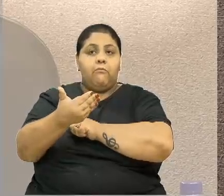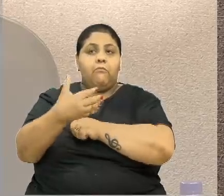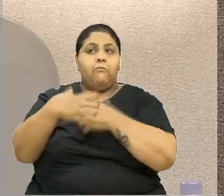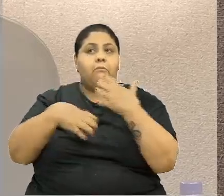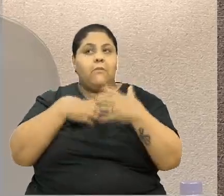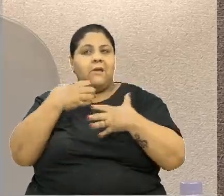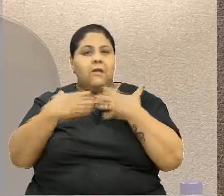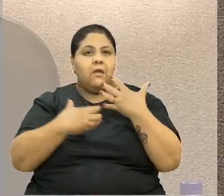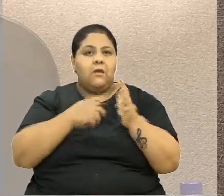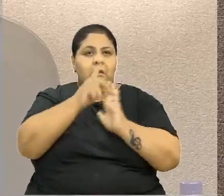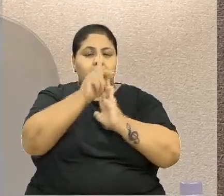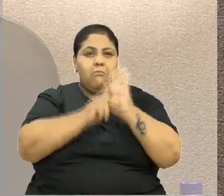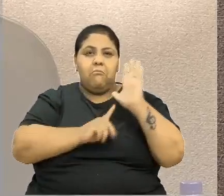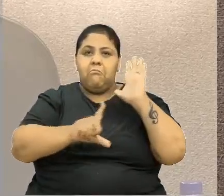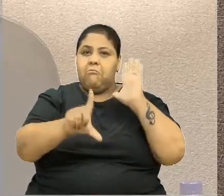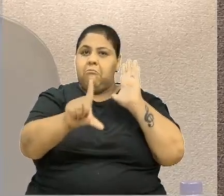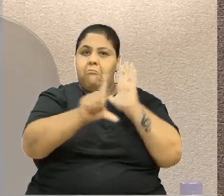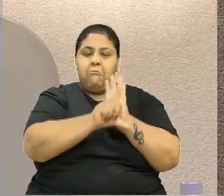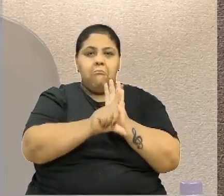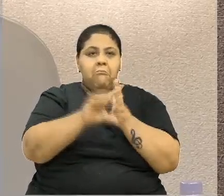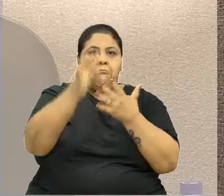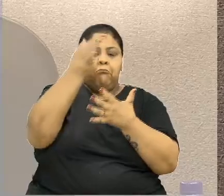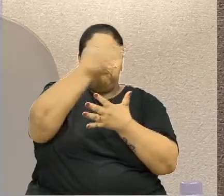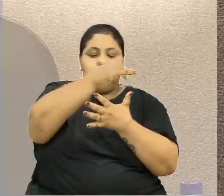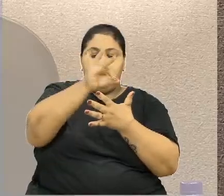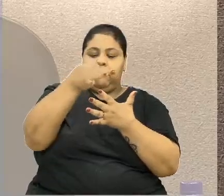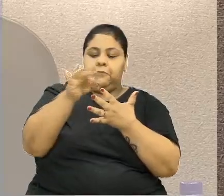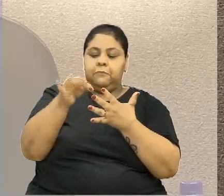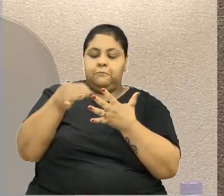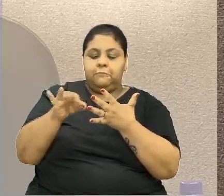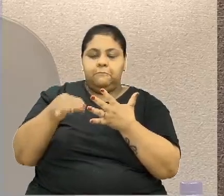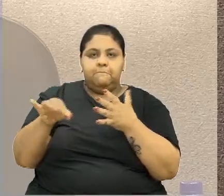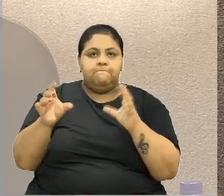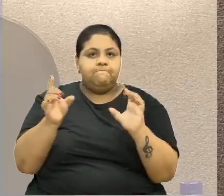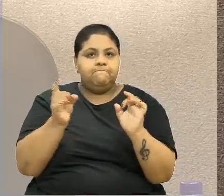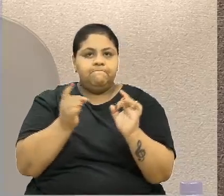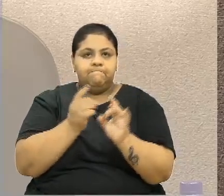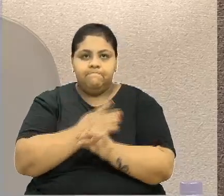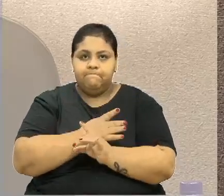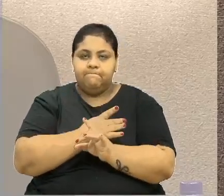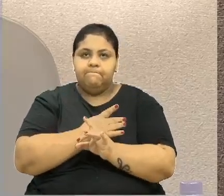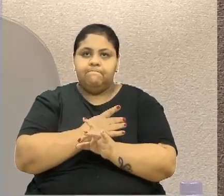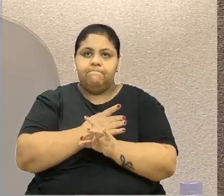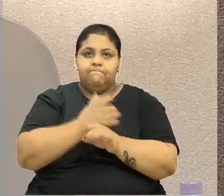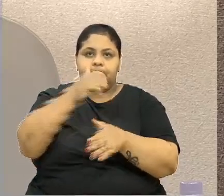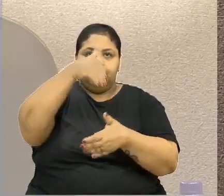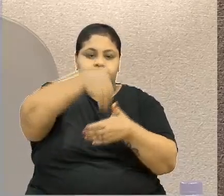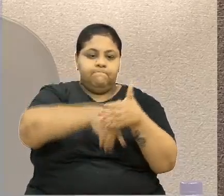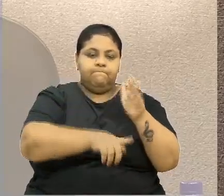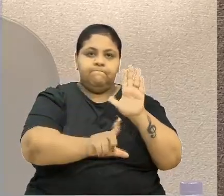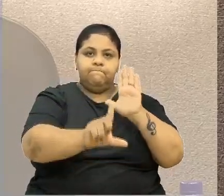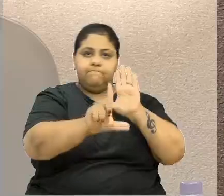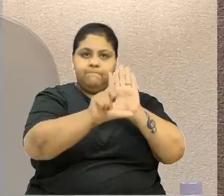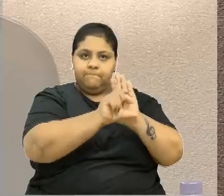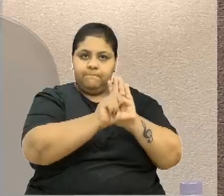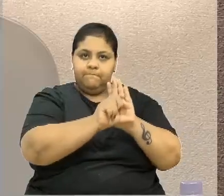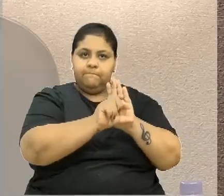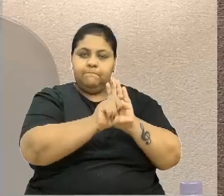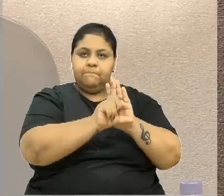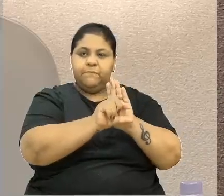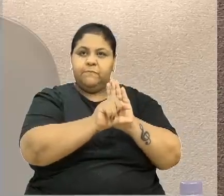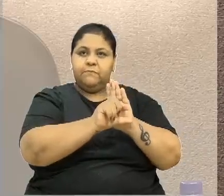que o projeto de lei alcança viabilidade e preenchimento dos requisitos previstos na legislação